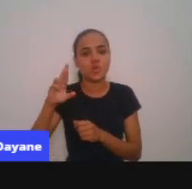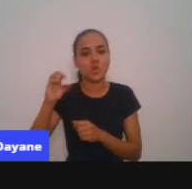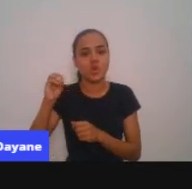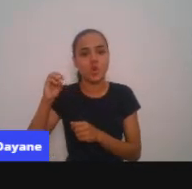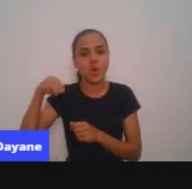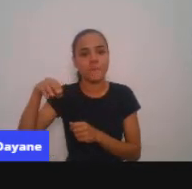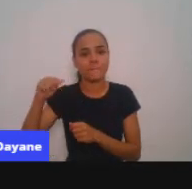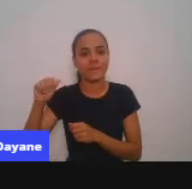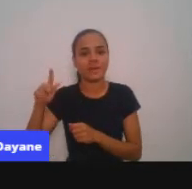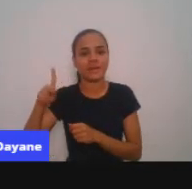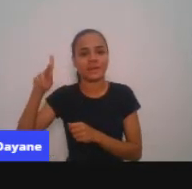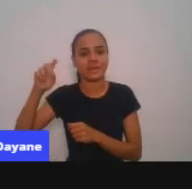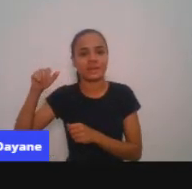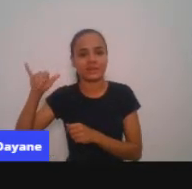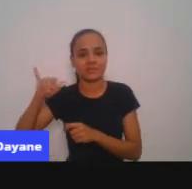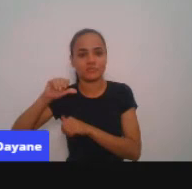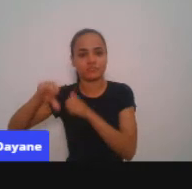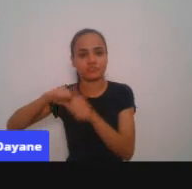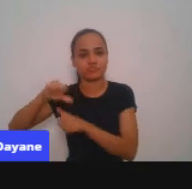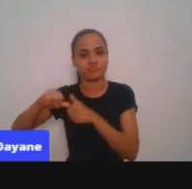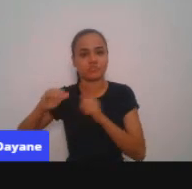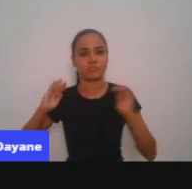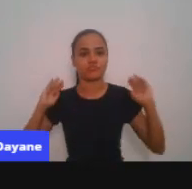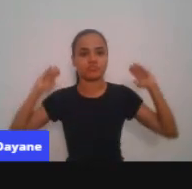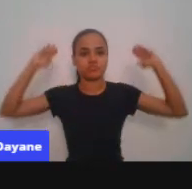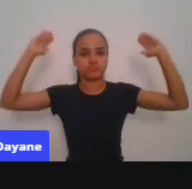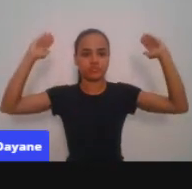para o outro, por favor.